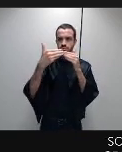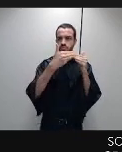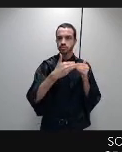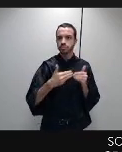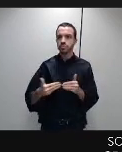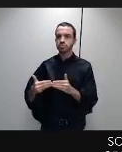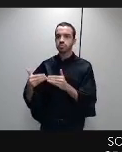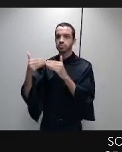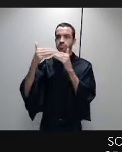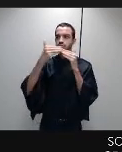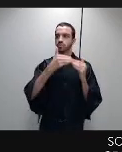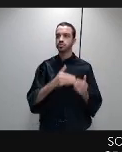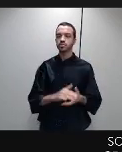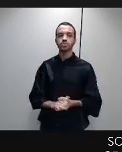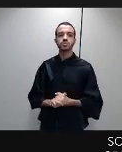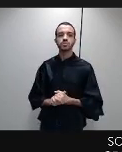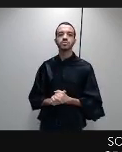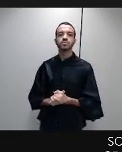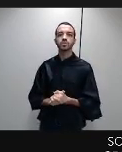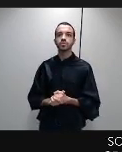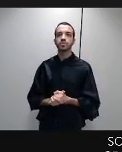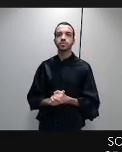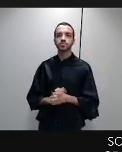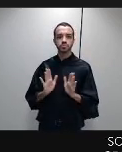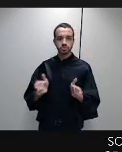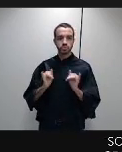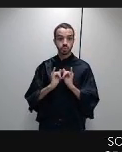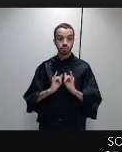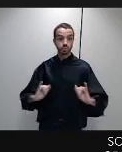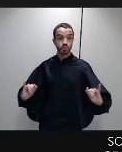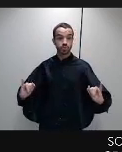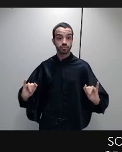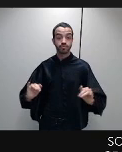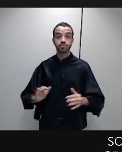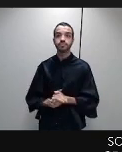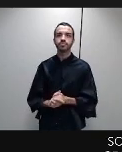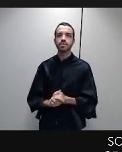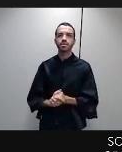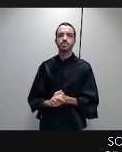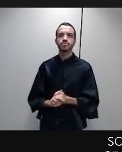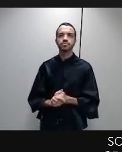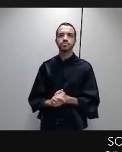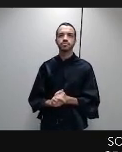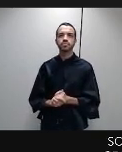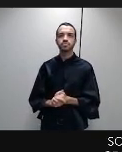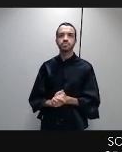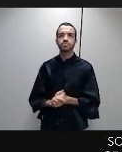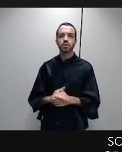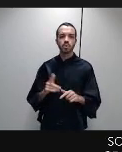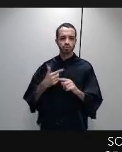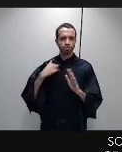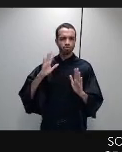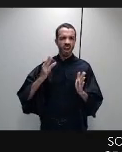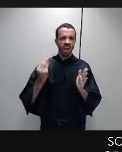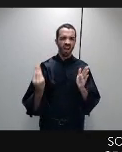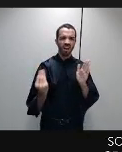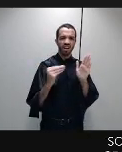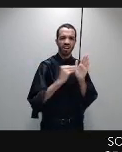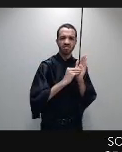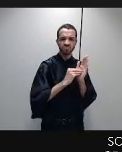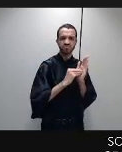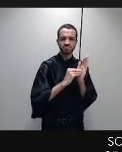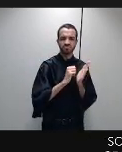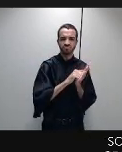já já procuramos só para não fazer eu fiz um registro até de valor é esse mesmo É esse